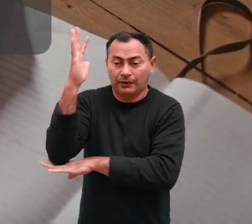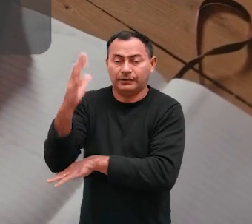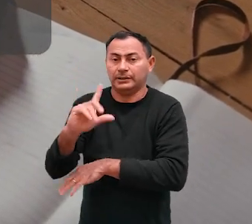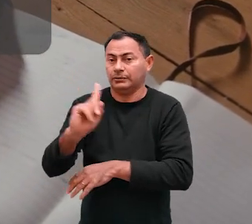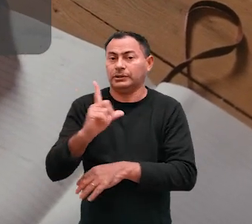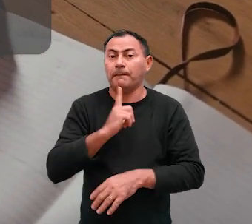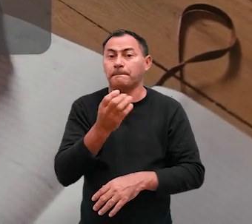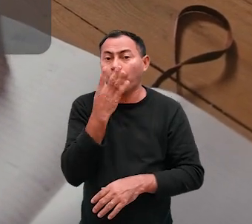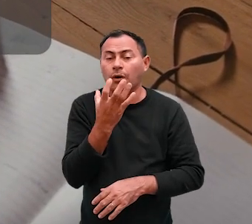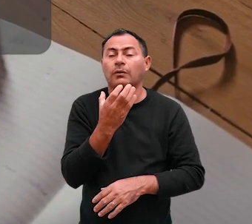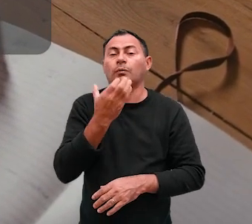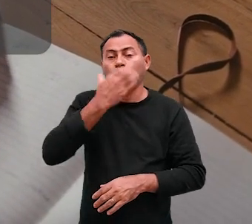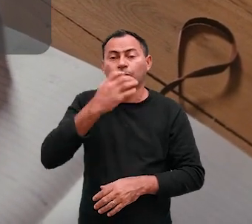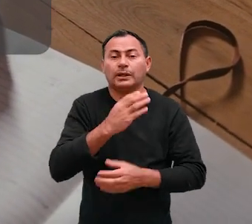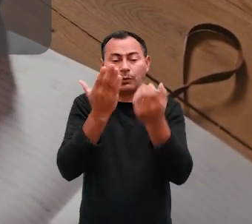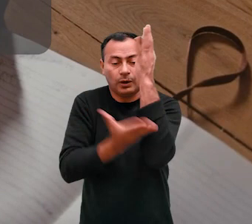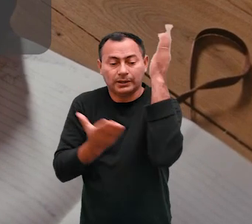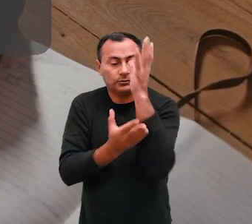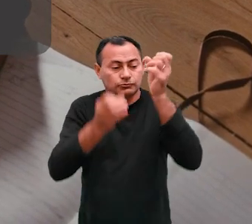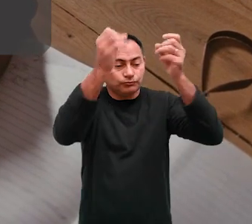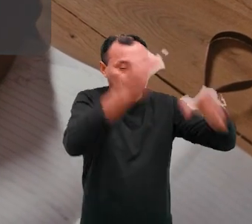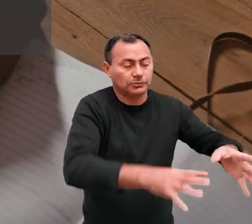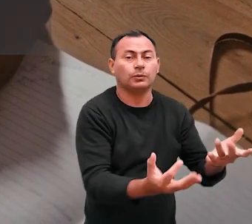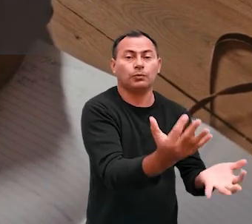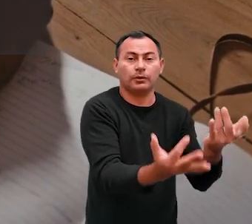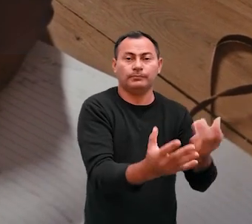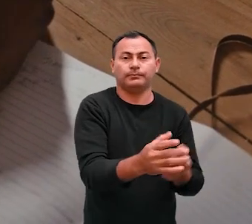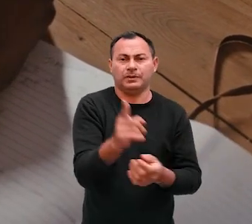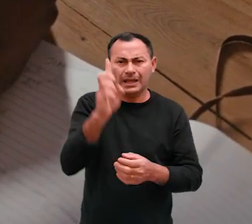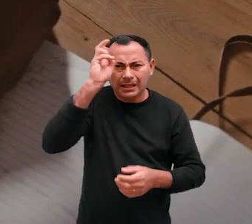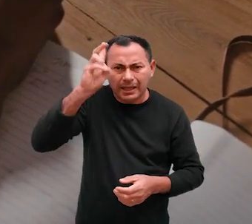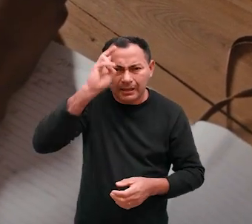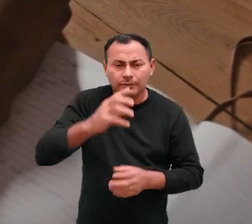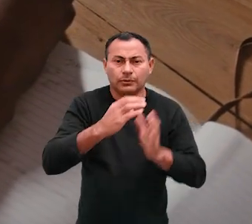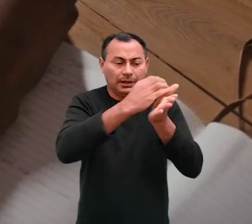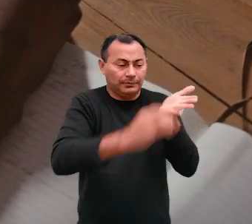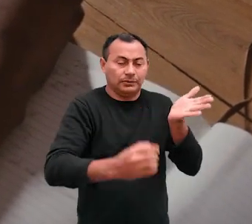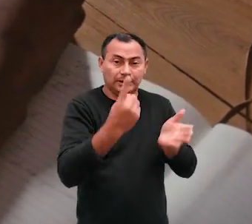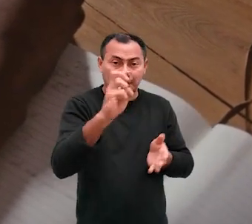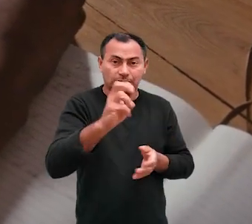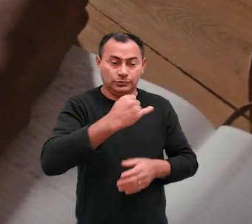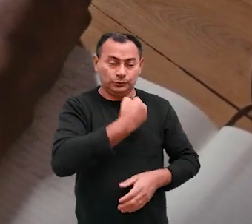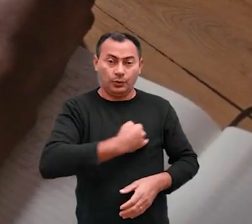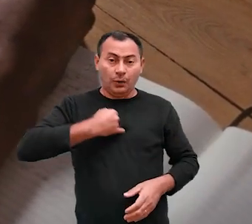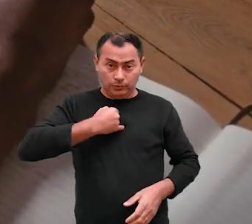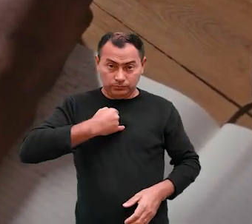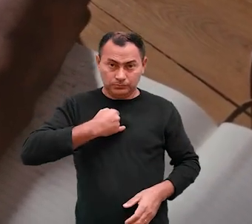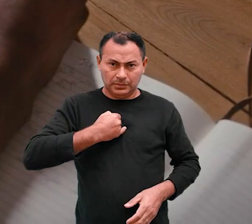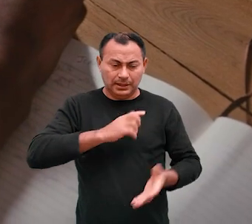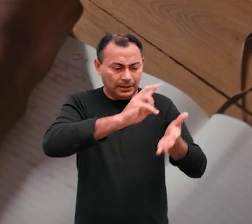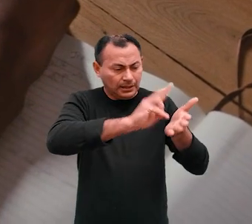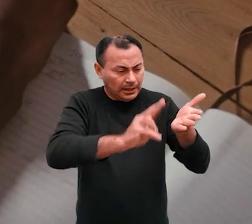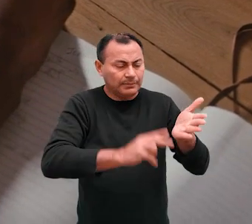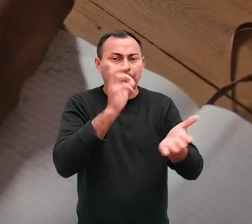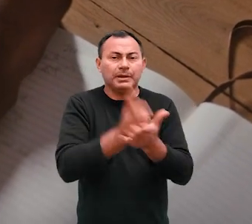que não produz bons frutos é cortada e lançada ao fogo. Você está lembrado que no capítulo 15 de João,